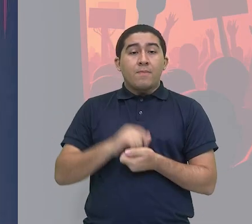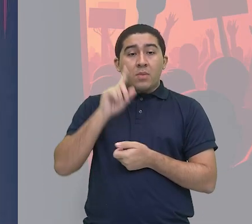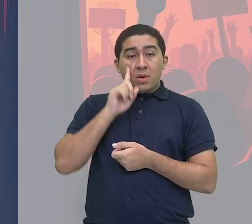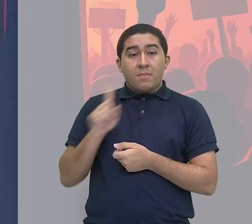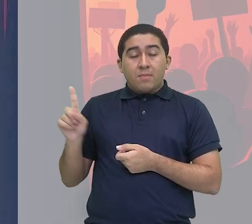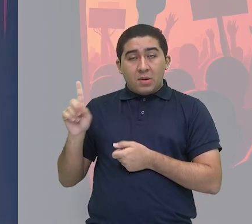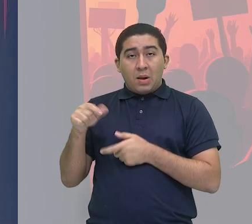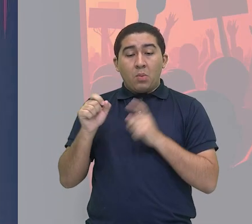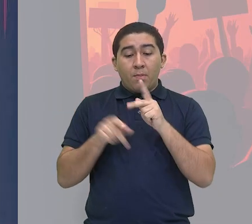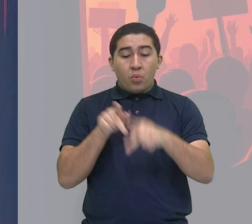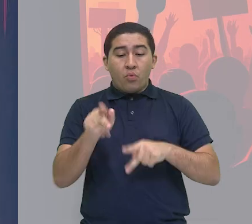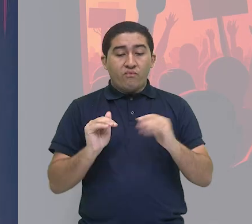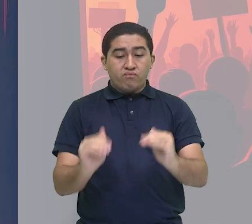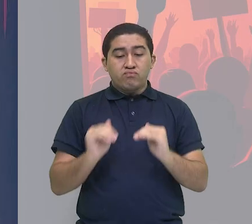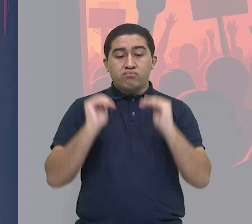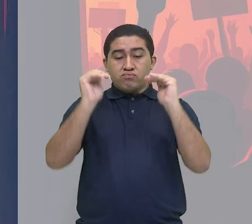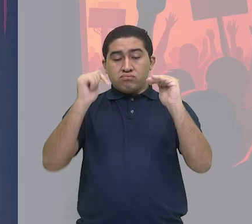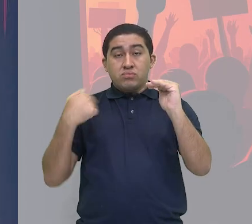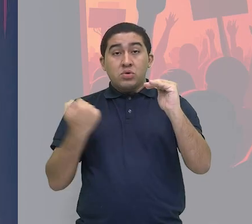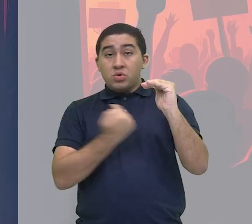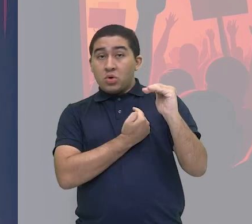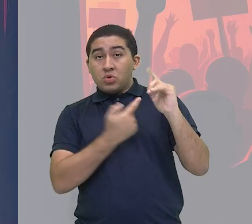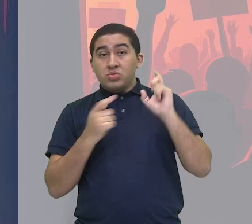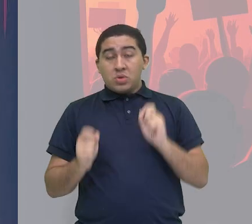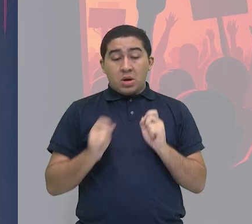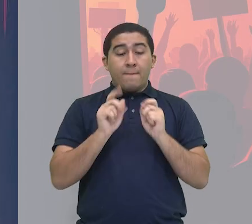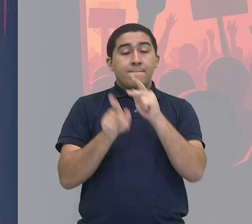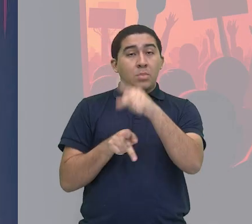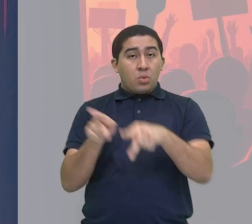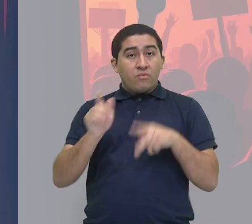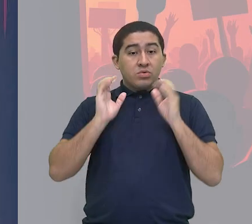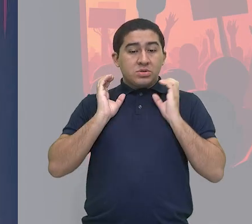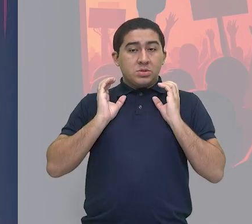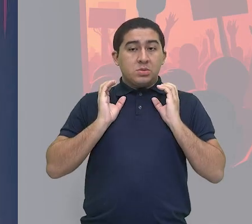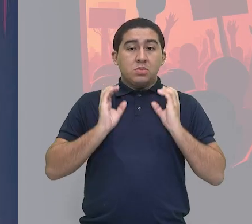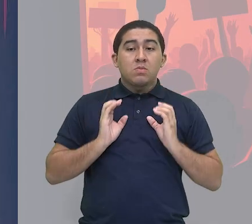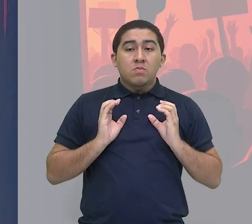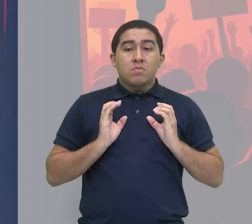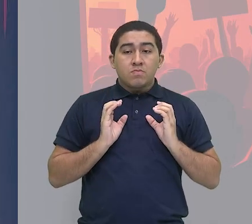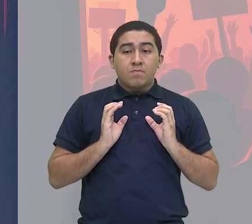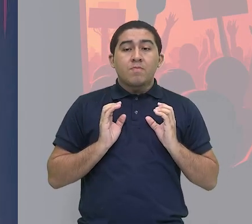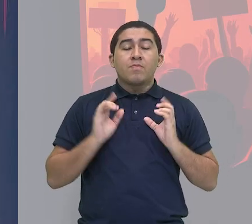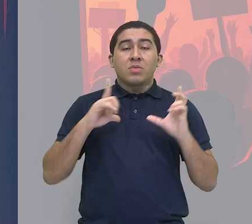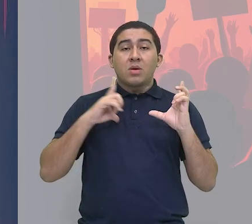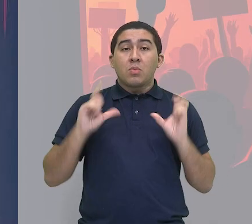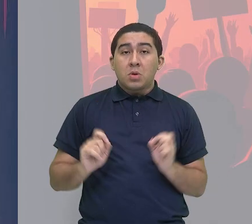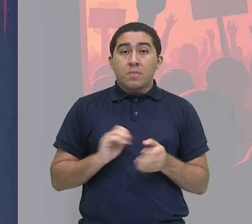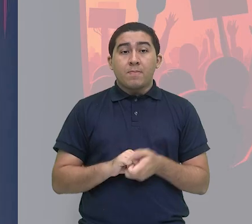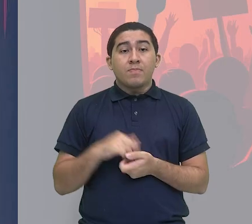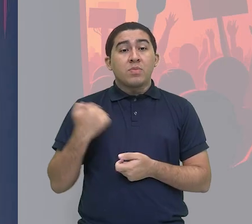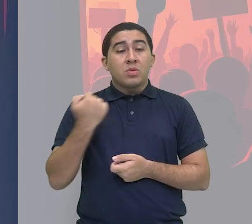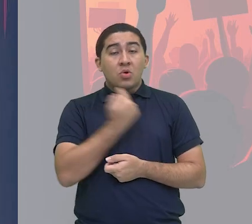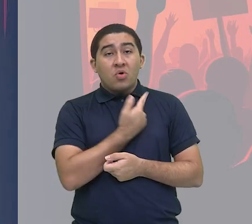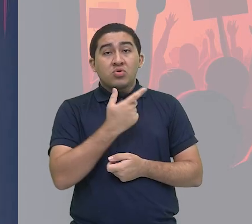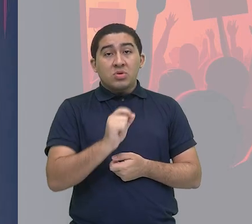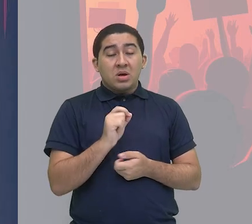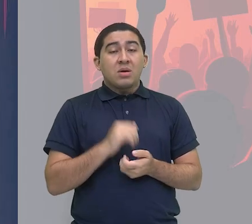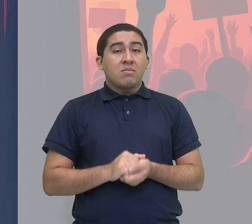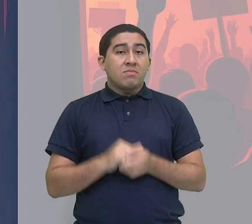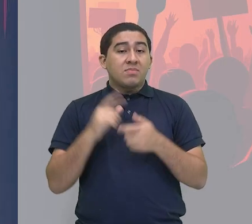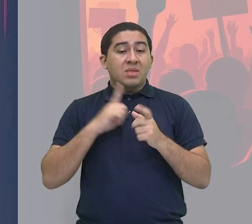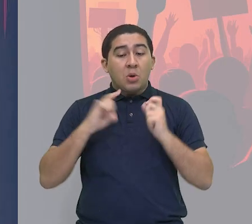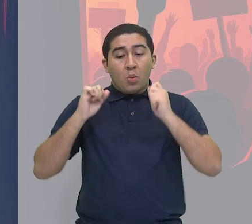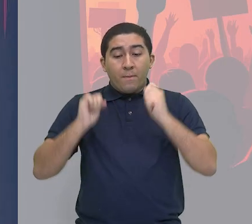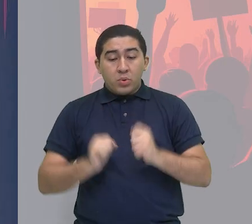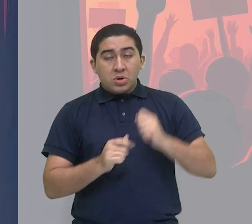soberania popular. Somos nós, cidadãos, que damos o poder ao Estado. Olha só